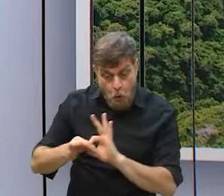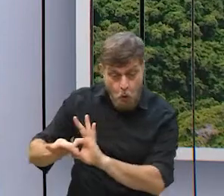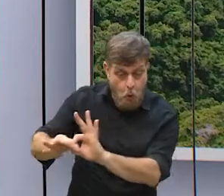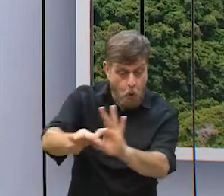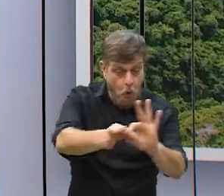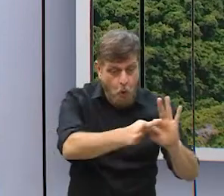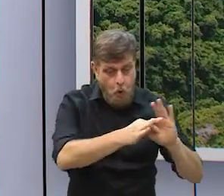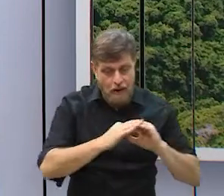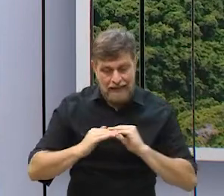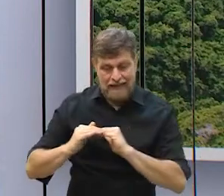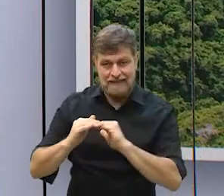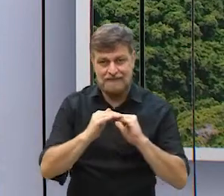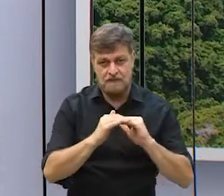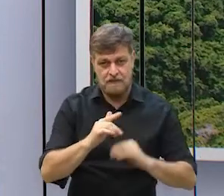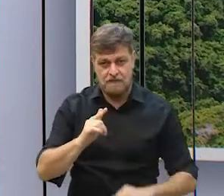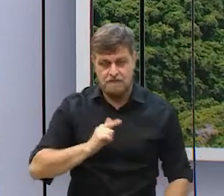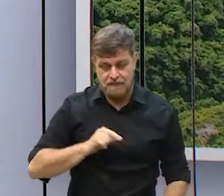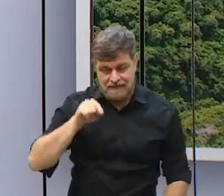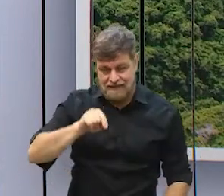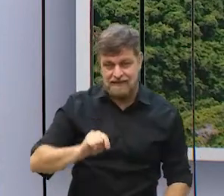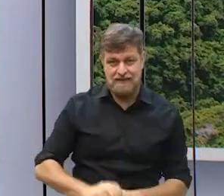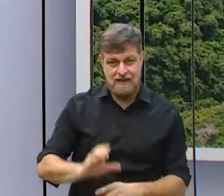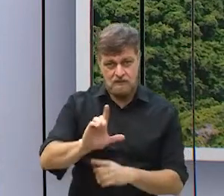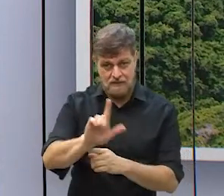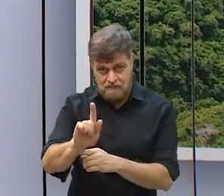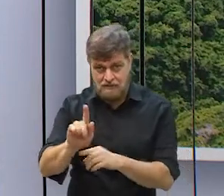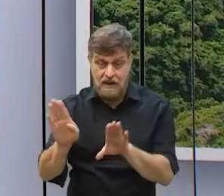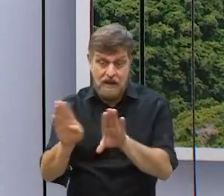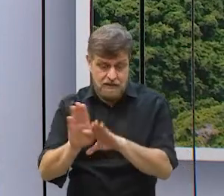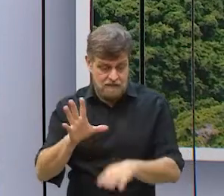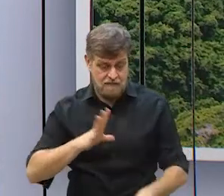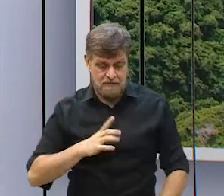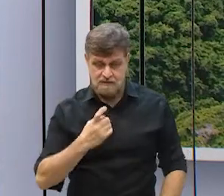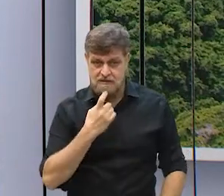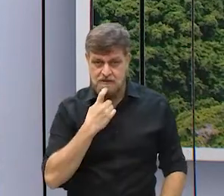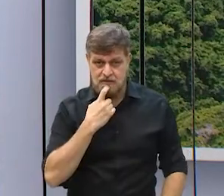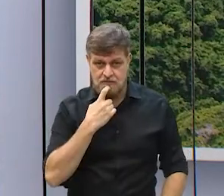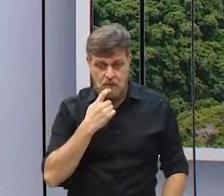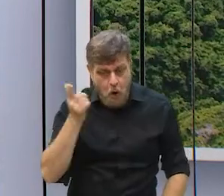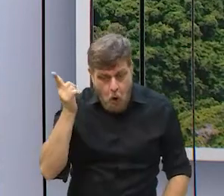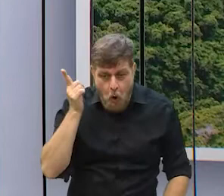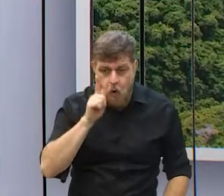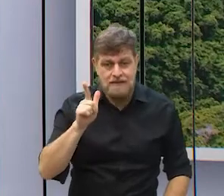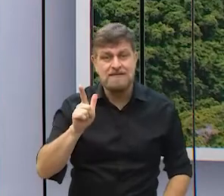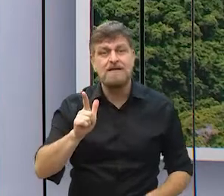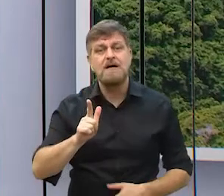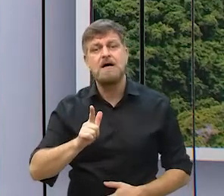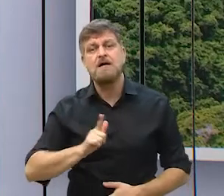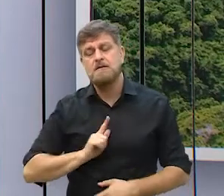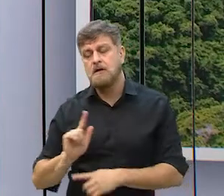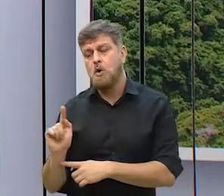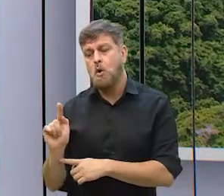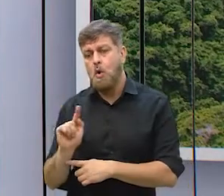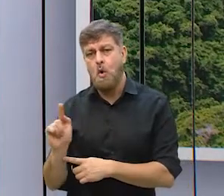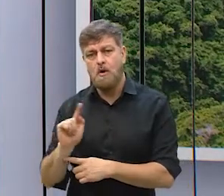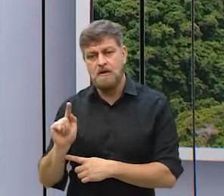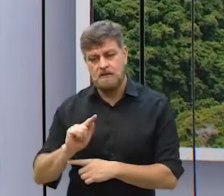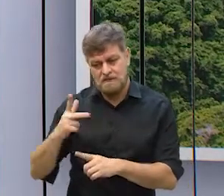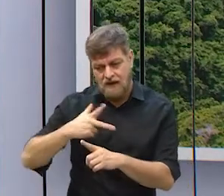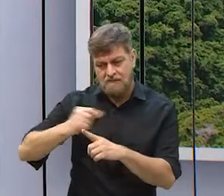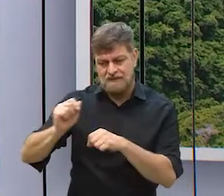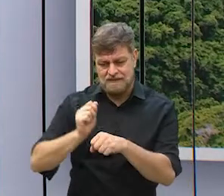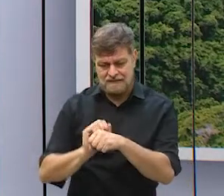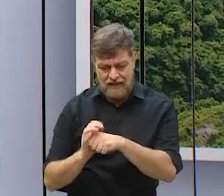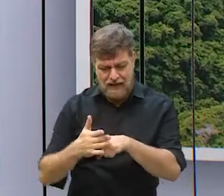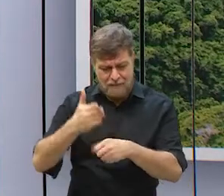o tecido social na região e na cidade, né, possa ter esta superação da